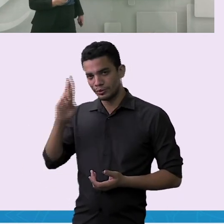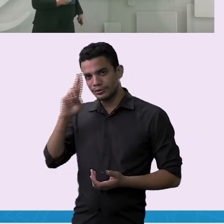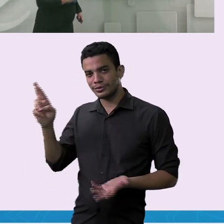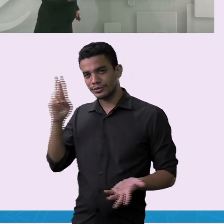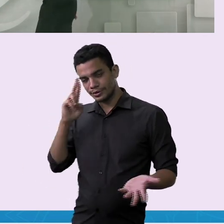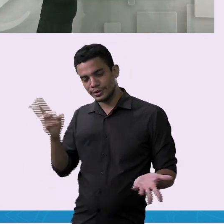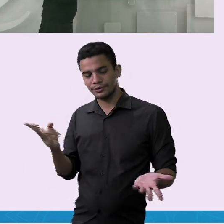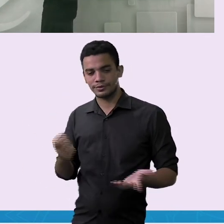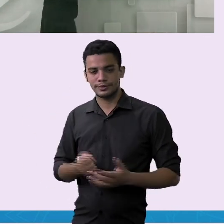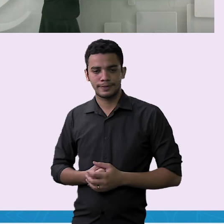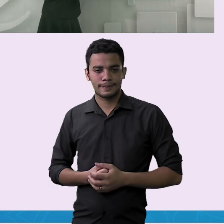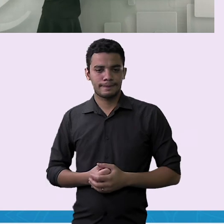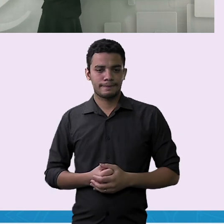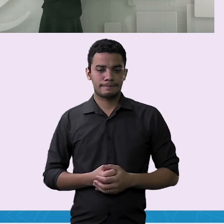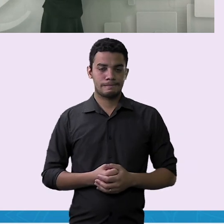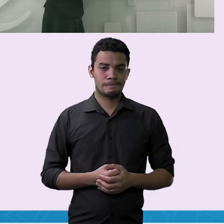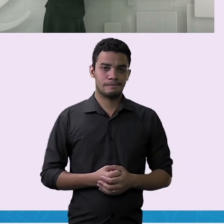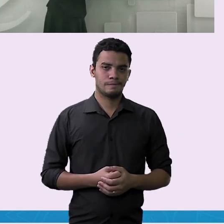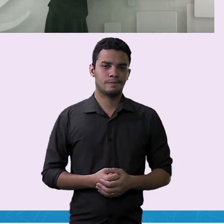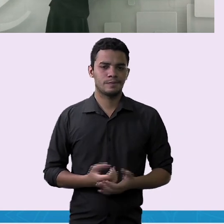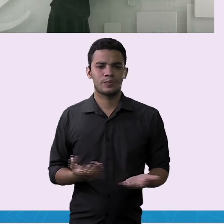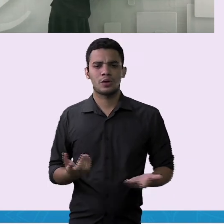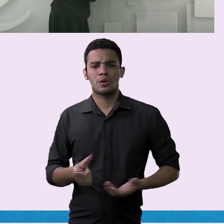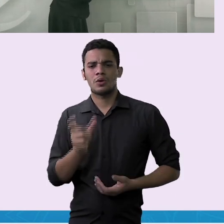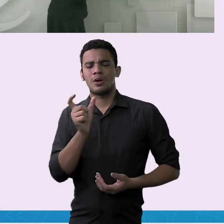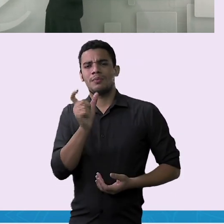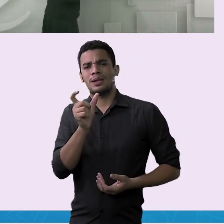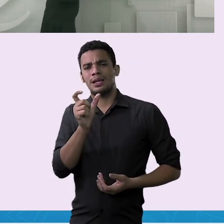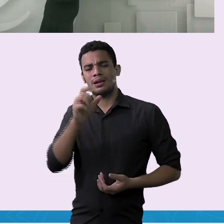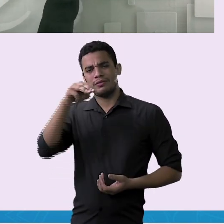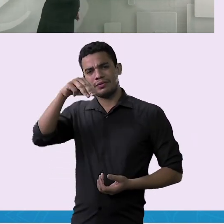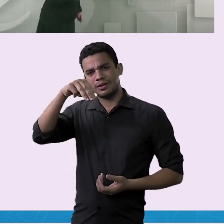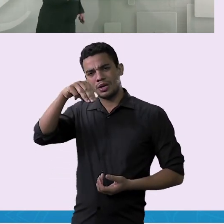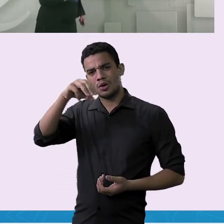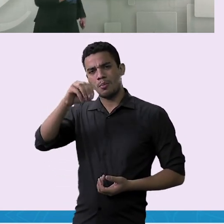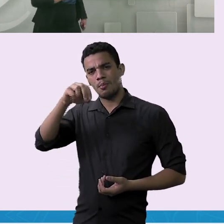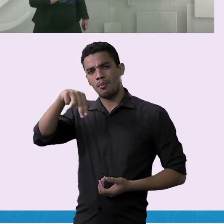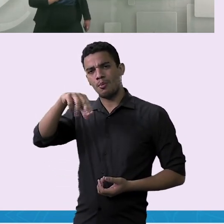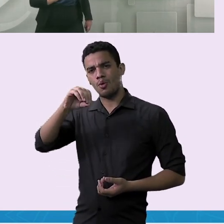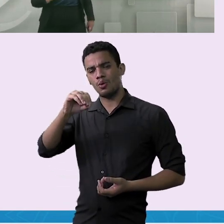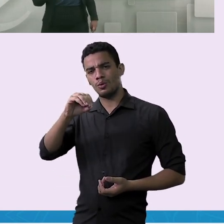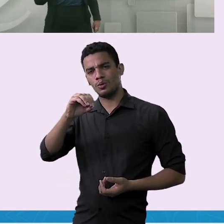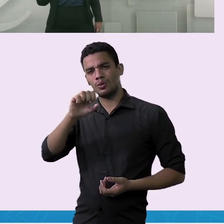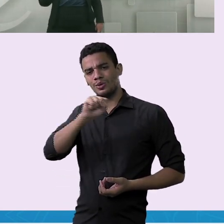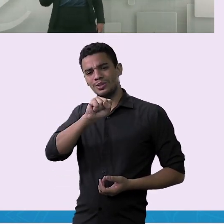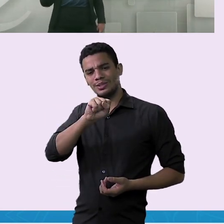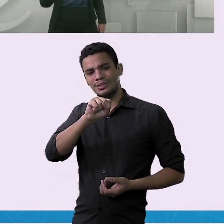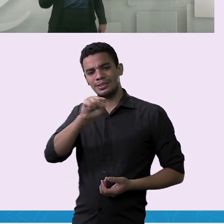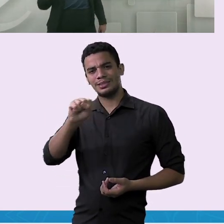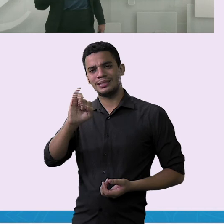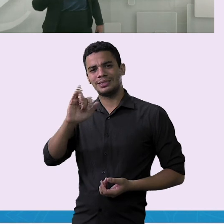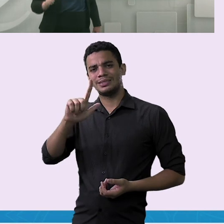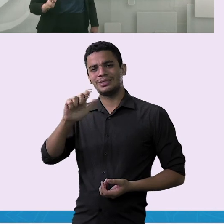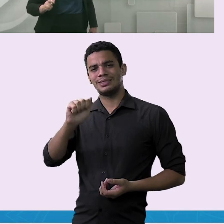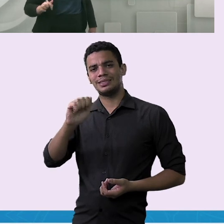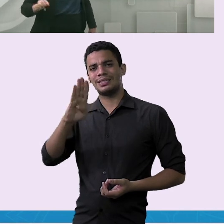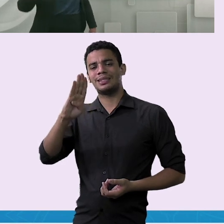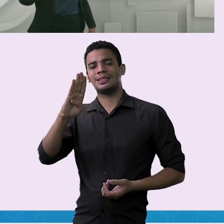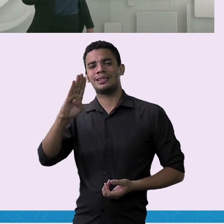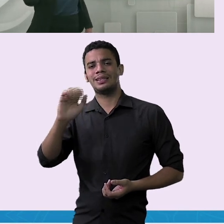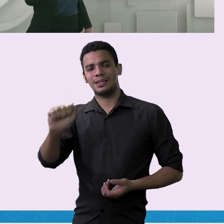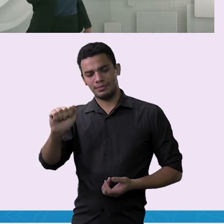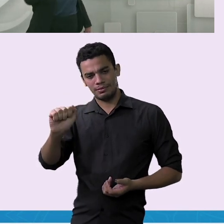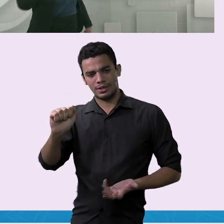loja. Agora, uma palavra monossílaba, será que tem lá no nosso anúncio?